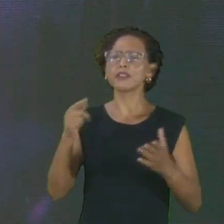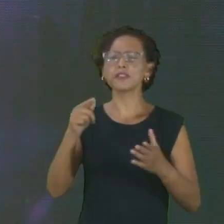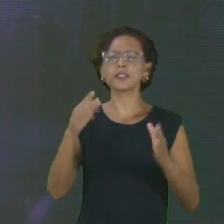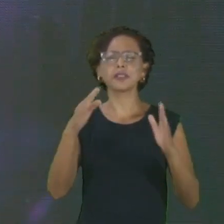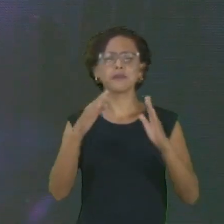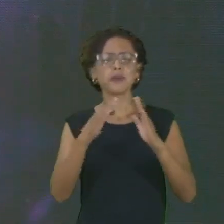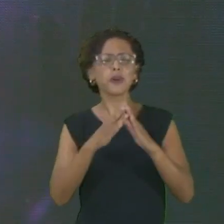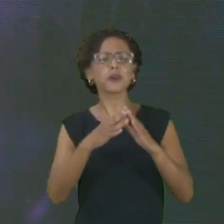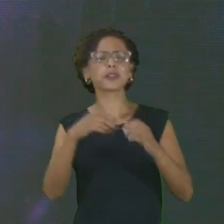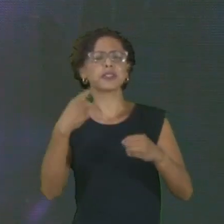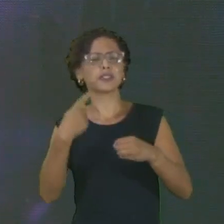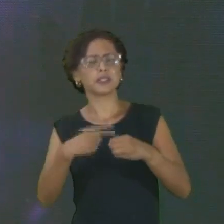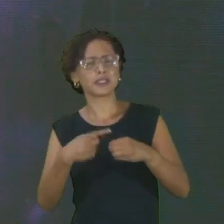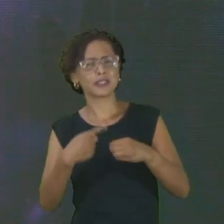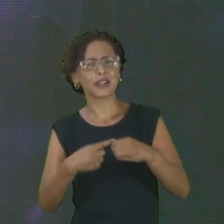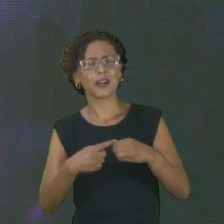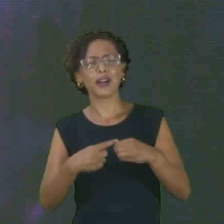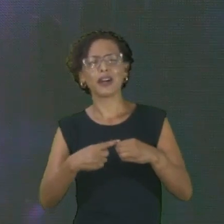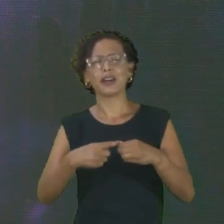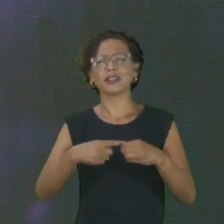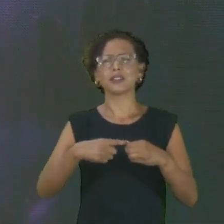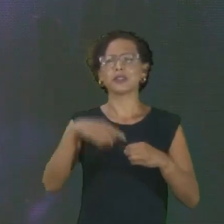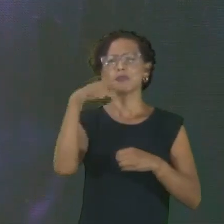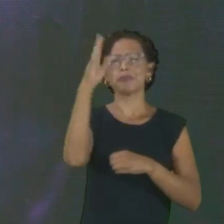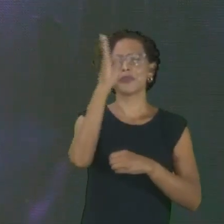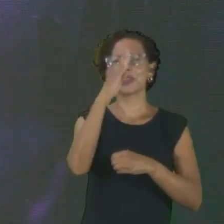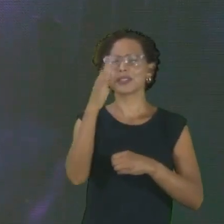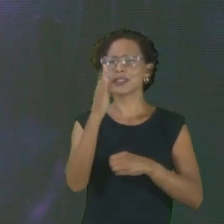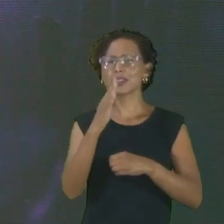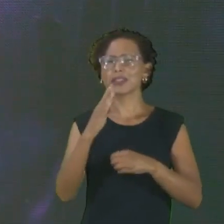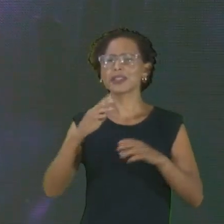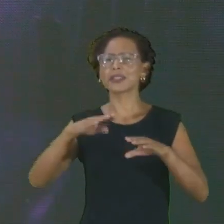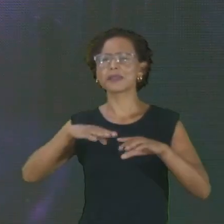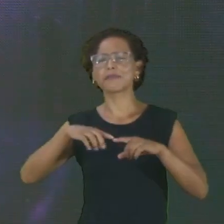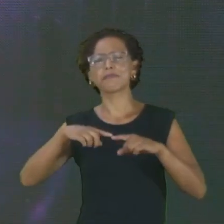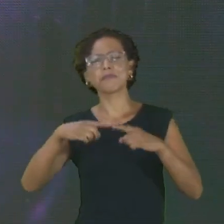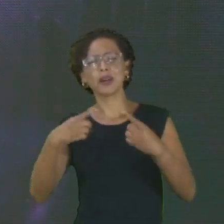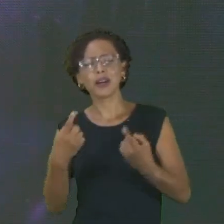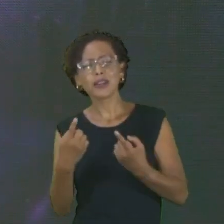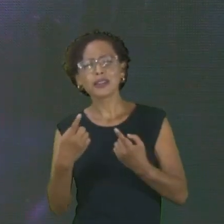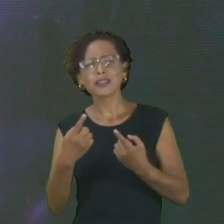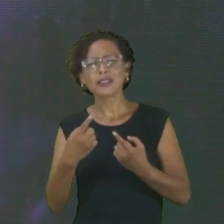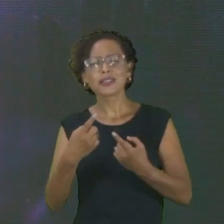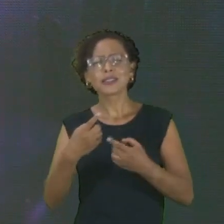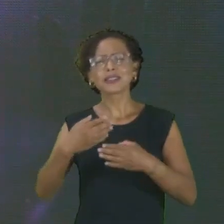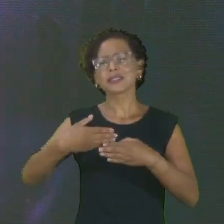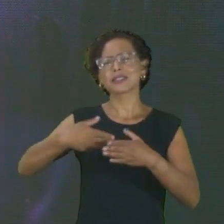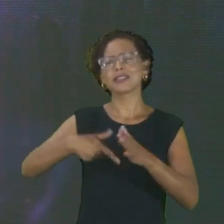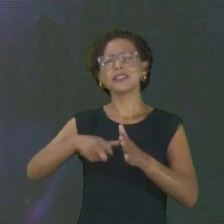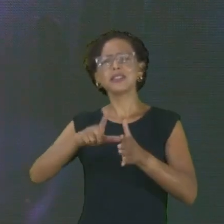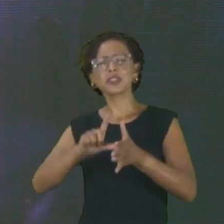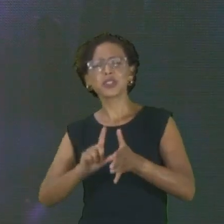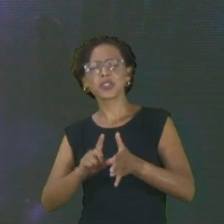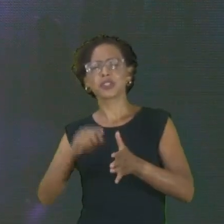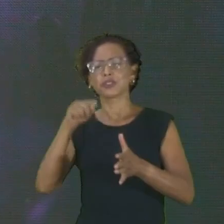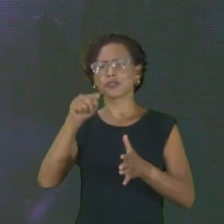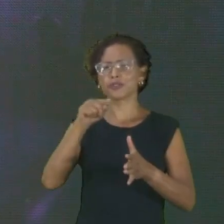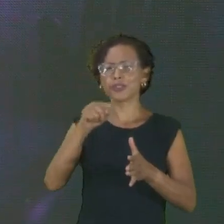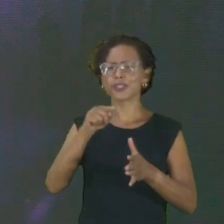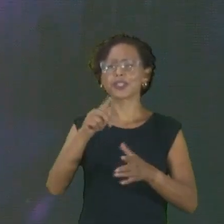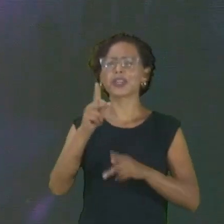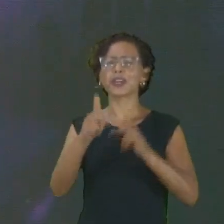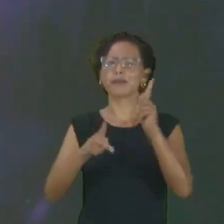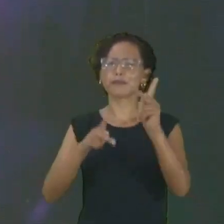seja um cidadão brasileiro, mas antes disso, você é cidadão do céu. Você